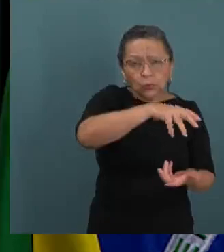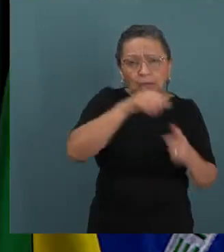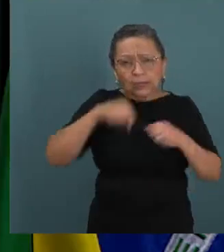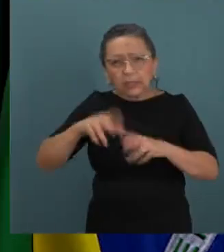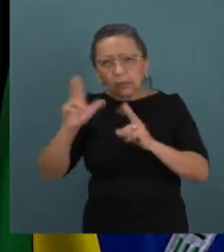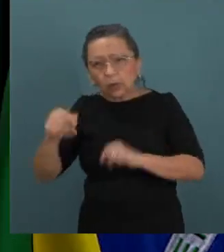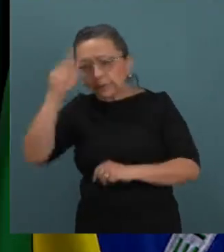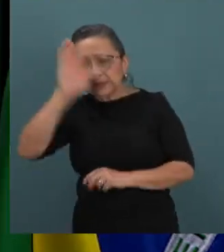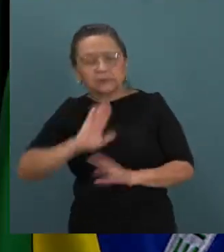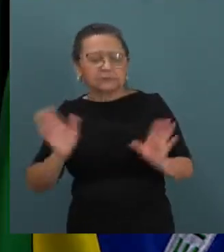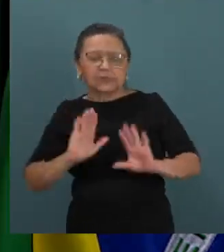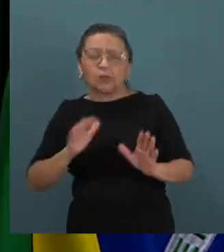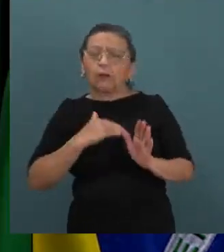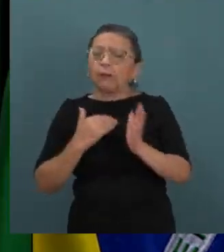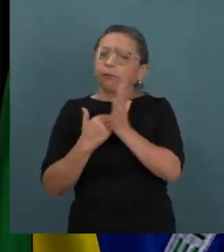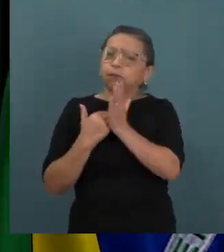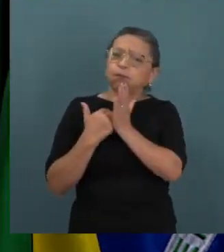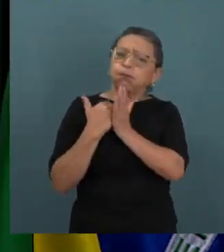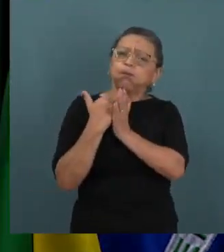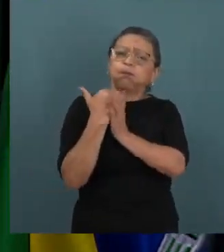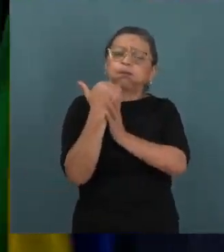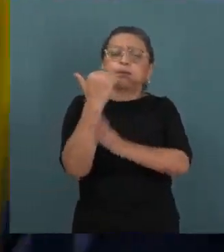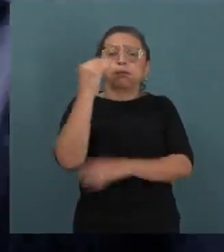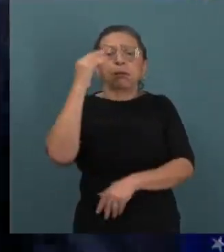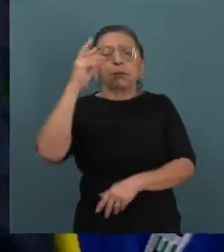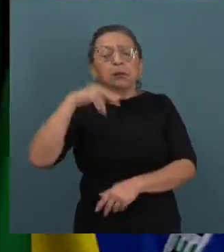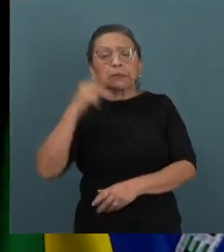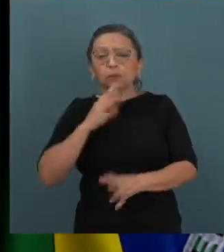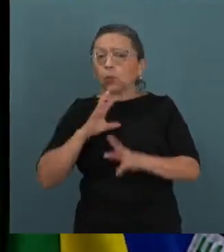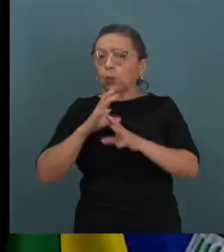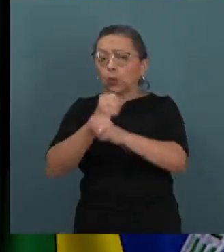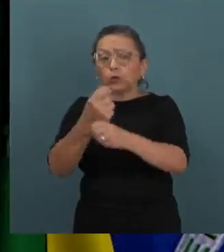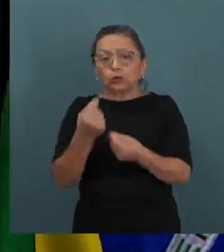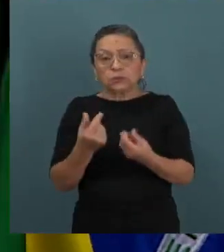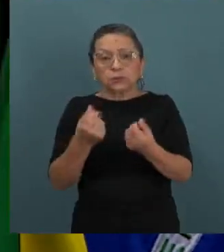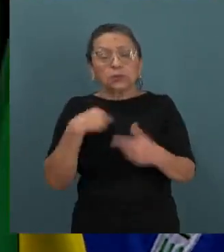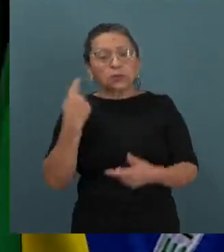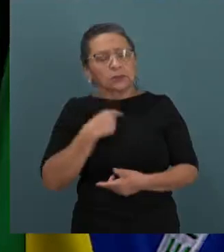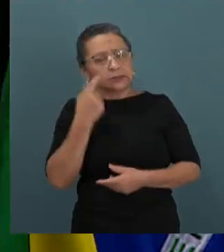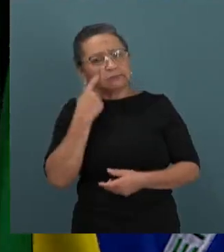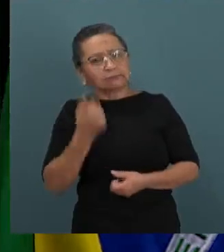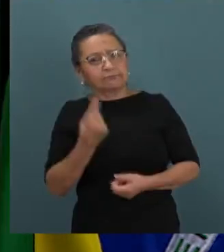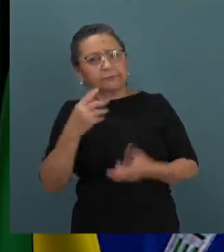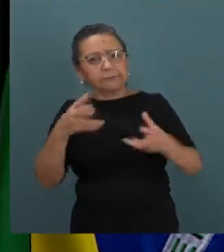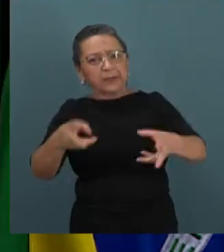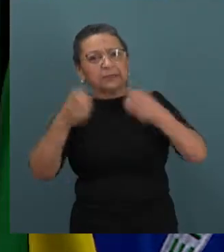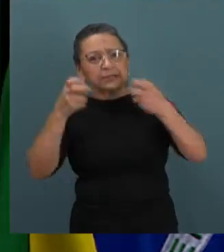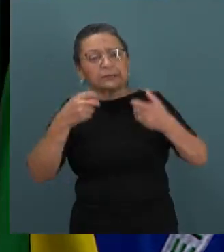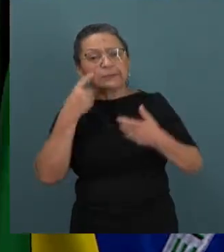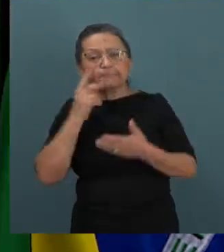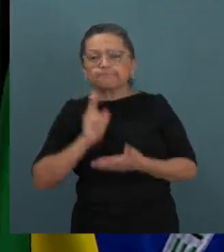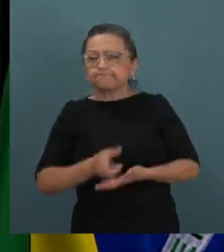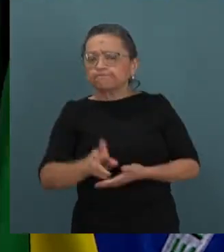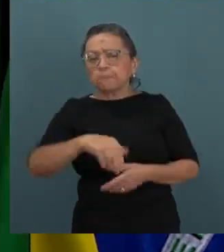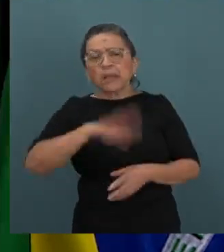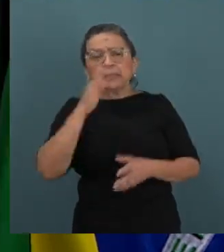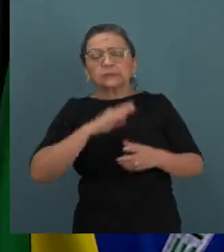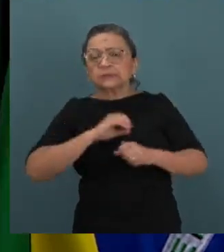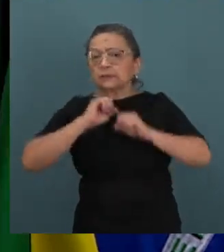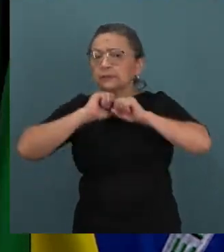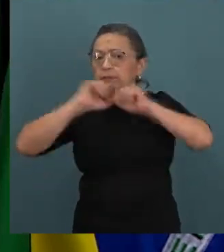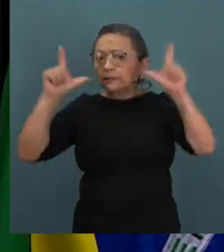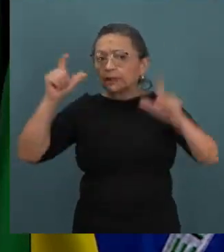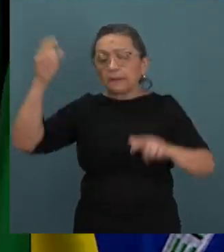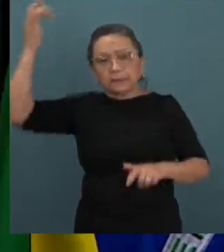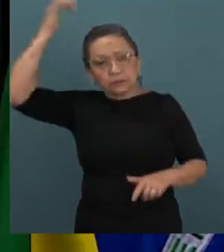um exagero, um avanço do parlamento sobre o orçamento, e a gente percebe aí cada vez mais escândalos.